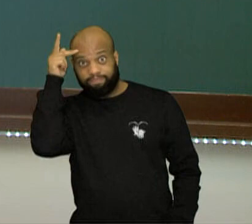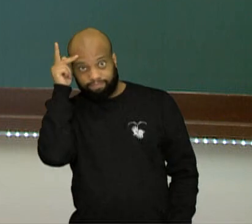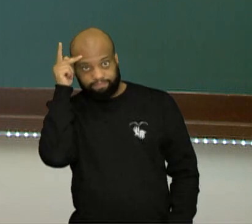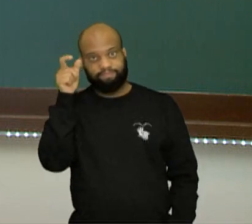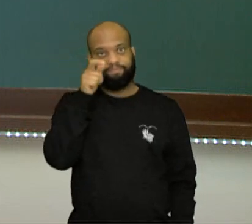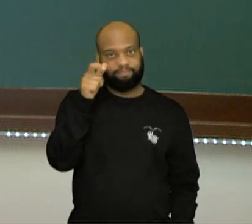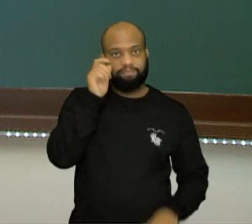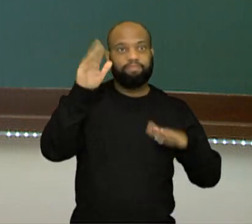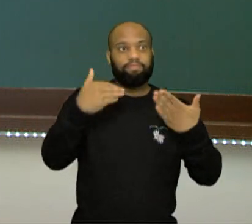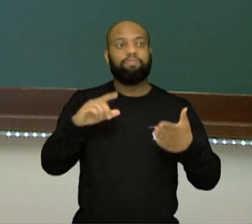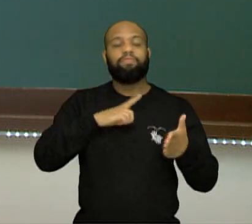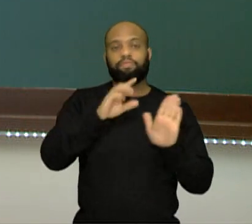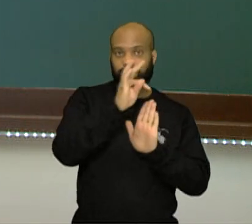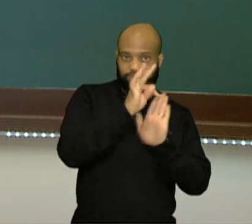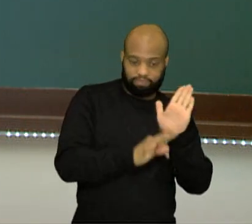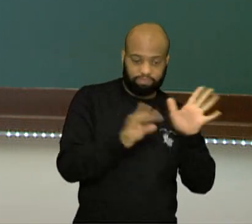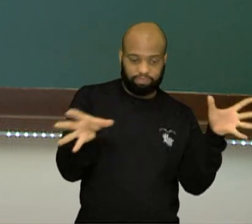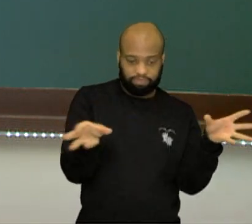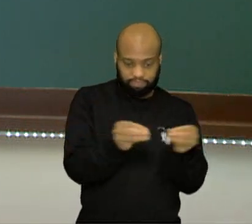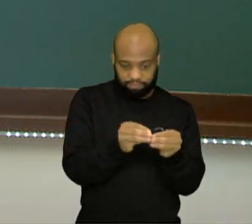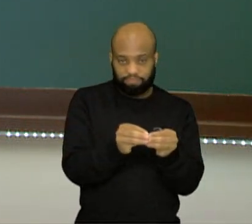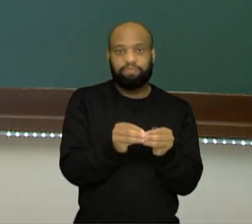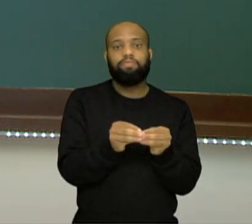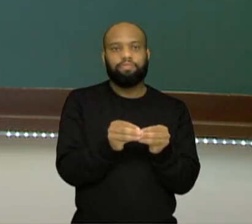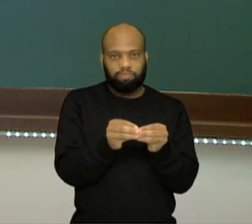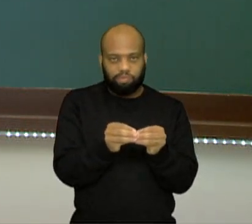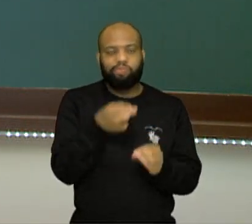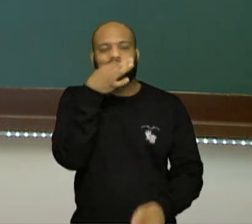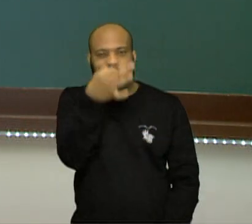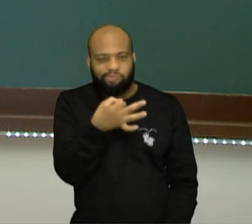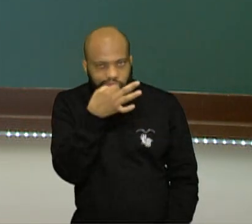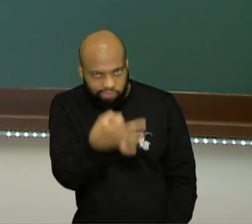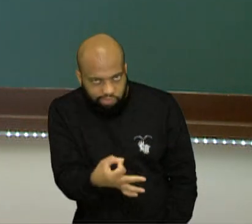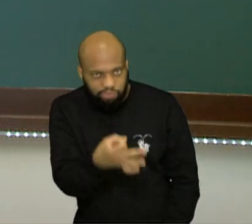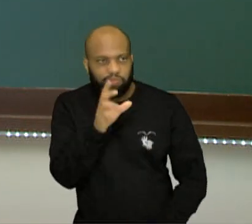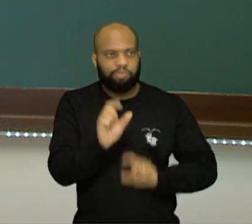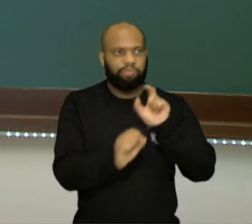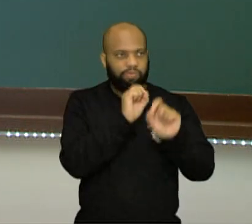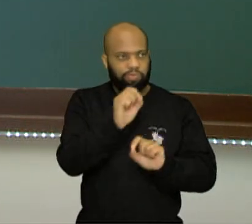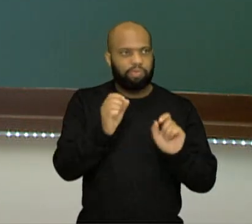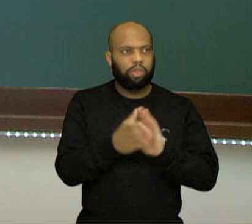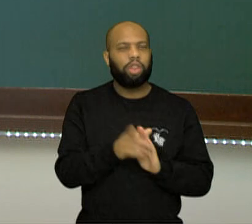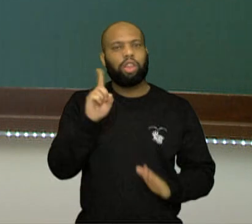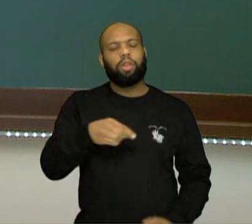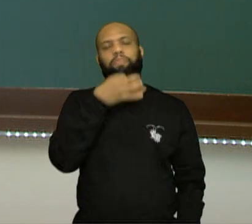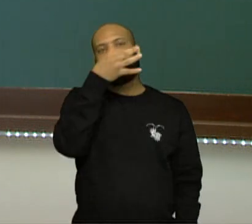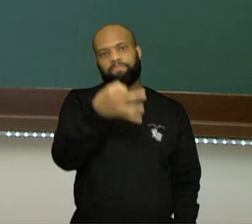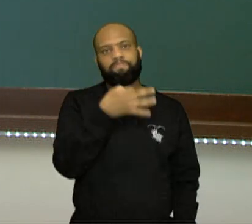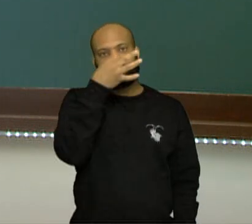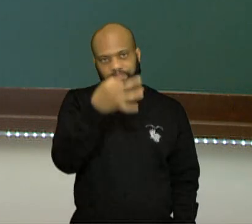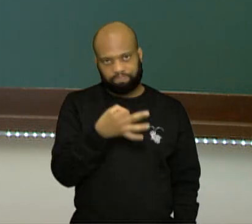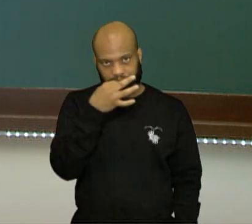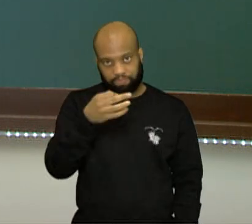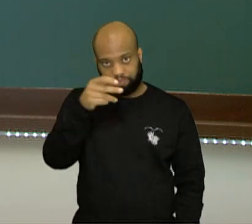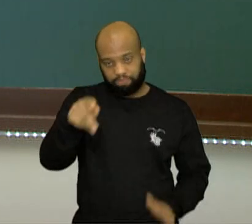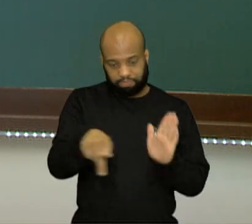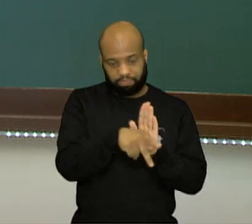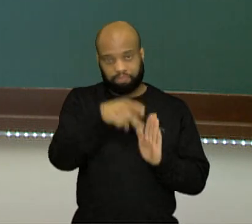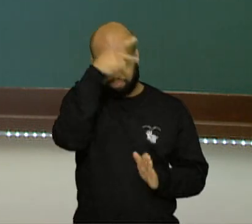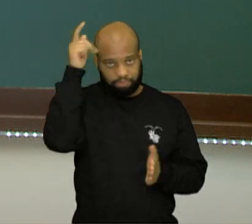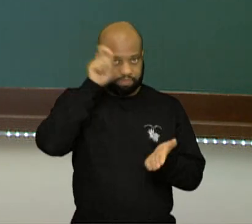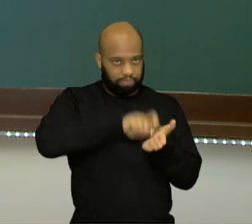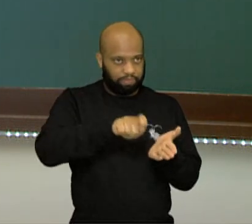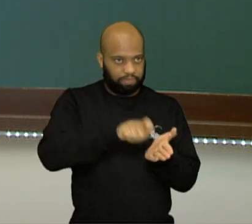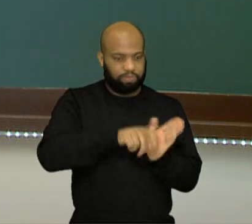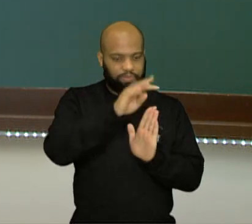Então, resenha crítica, temos uma ideia, uma opção, uma opinião naquele texto. Nós vamos